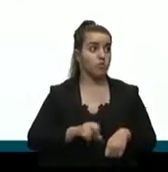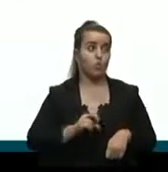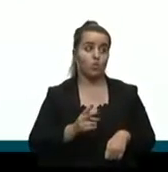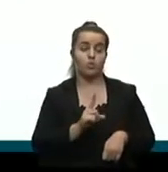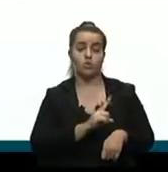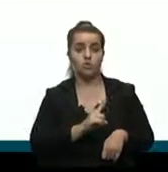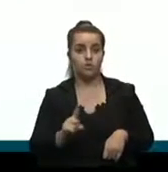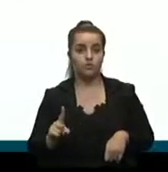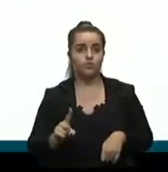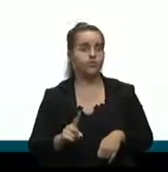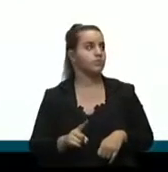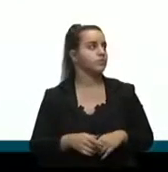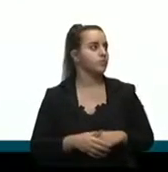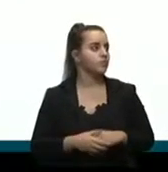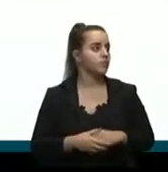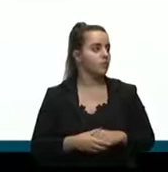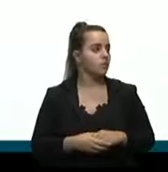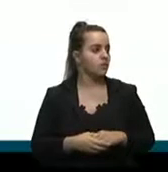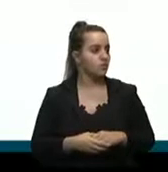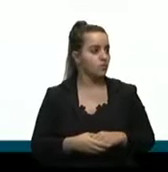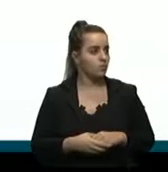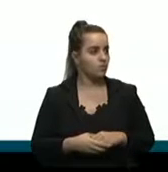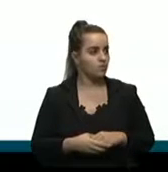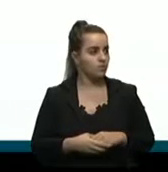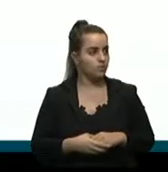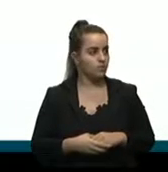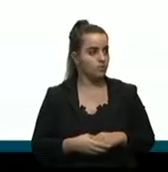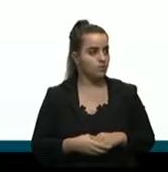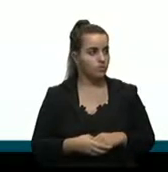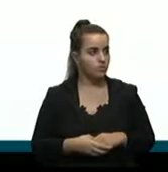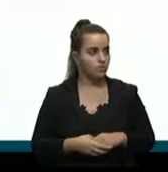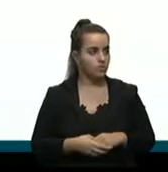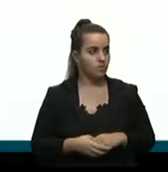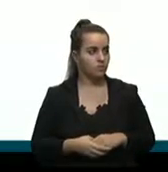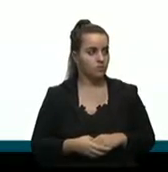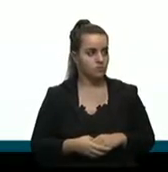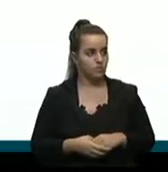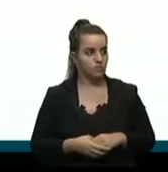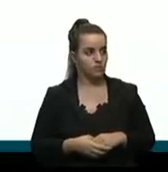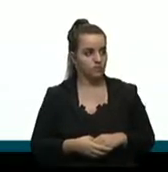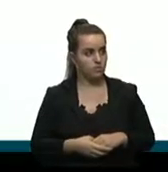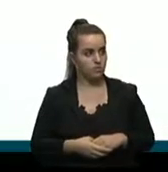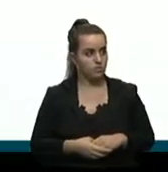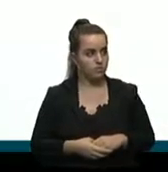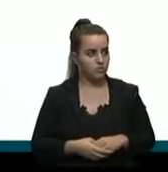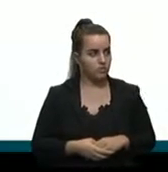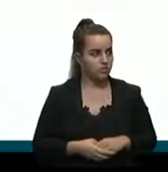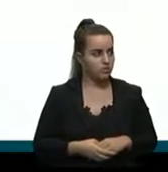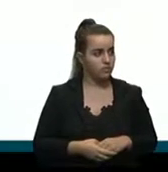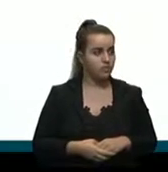apoiem ou não uma hipótese estatística formulada.